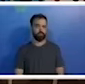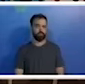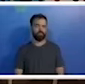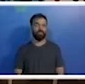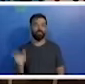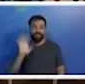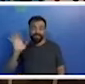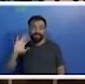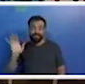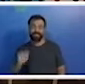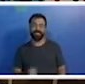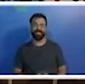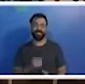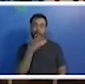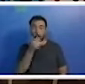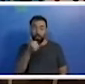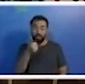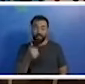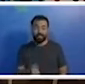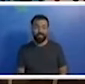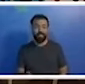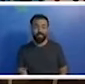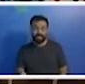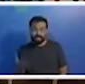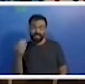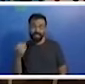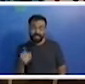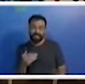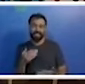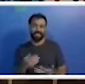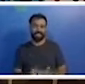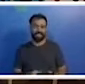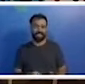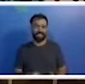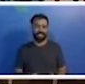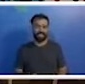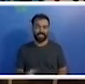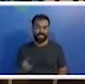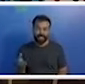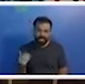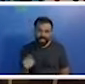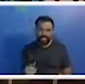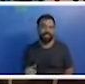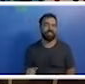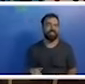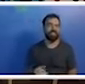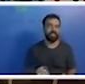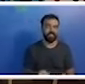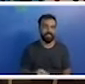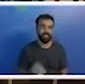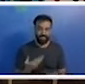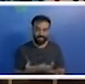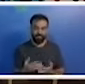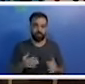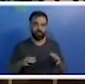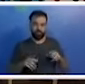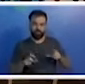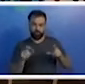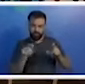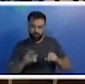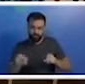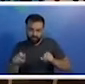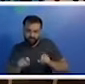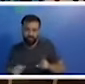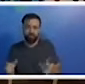Oi Oi pessoal tudo bem eu voltei para nossa aula de hoje vamos aproveitar a aula então se ajeitem